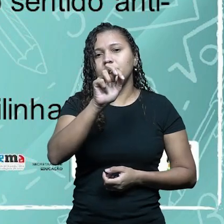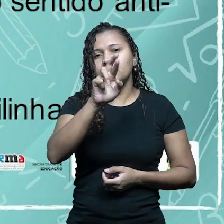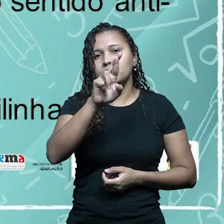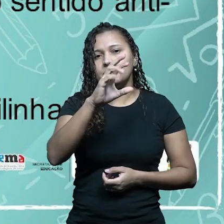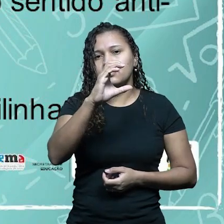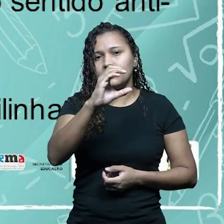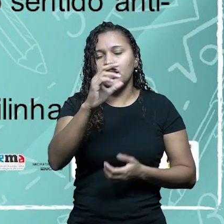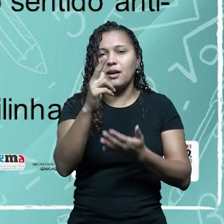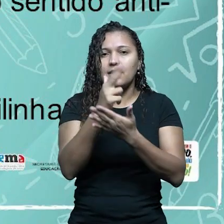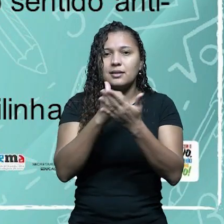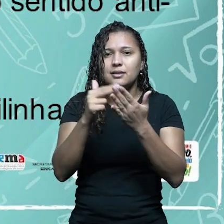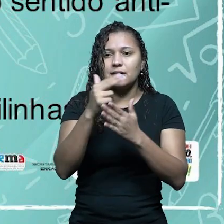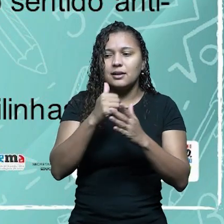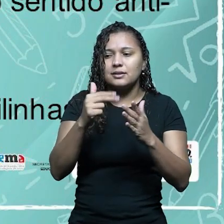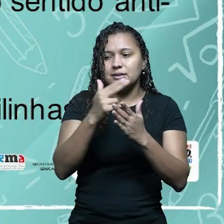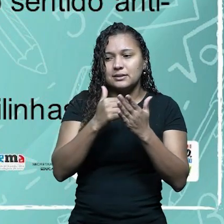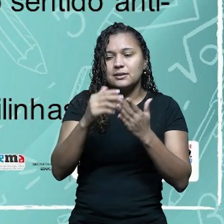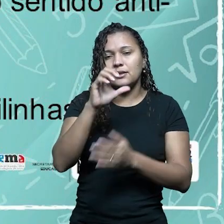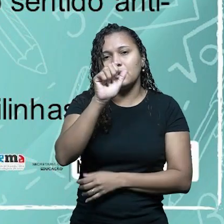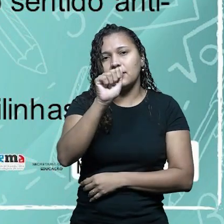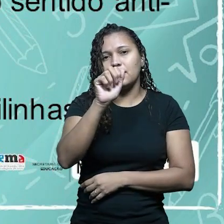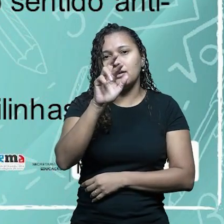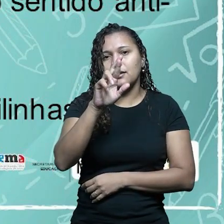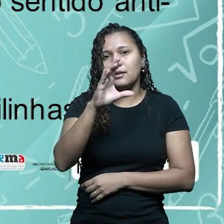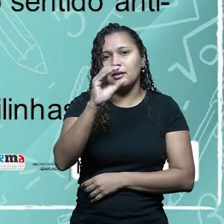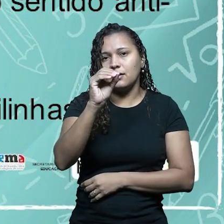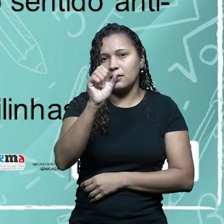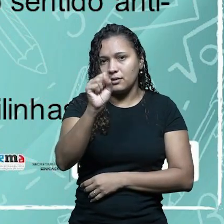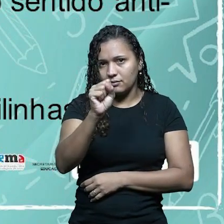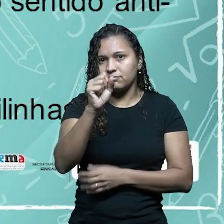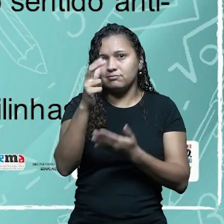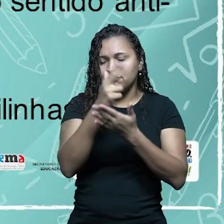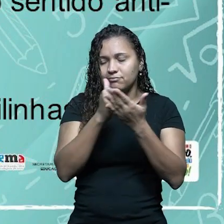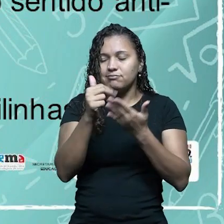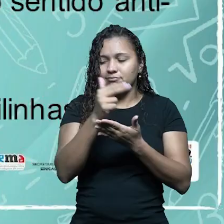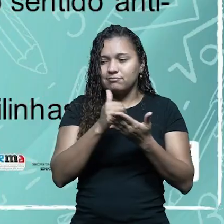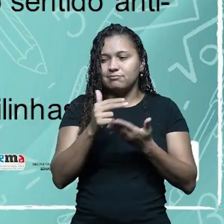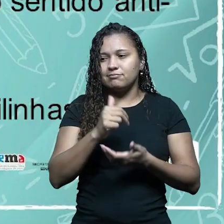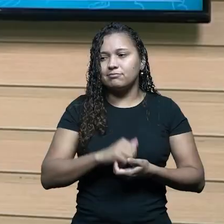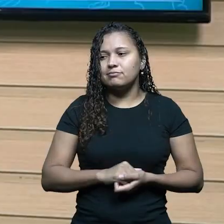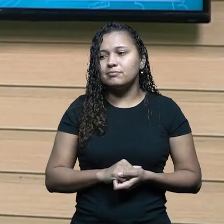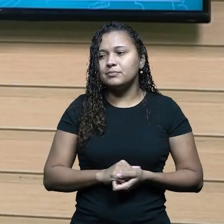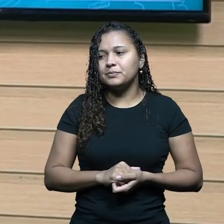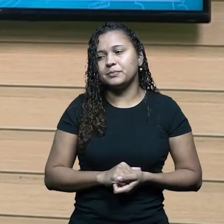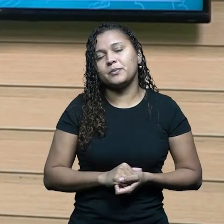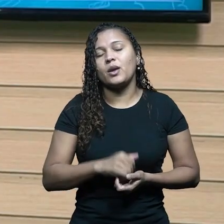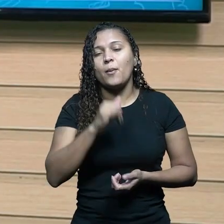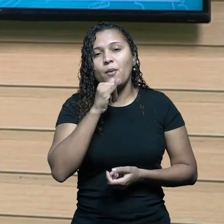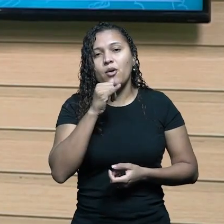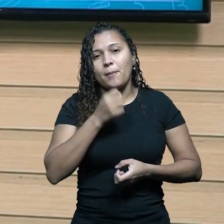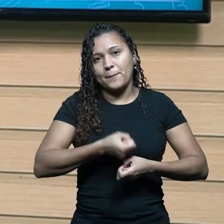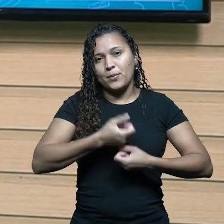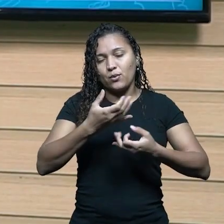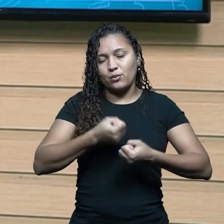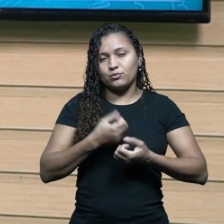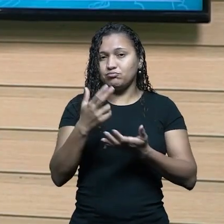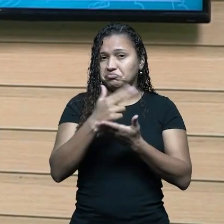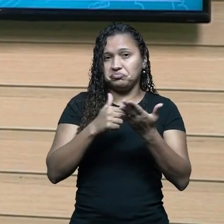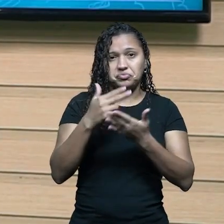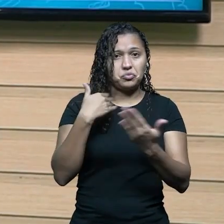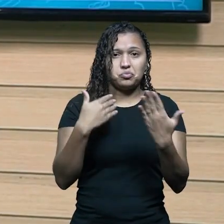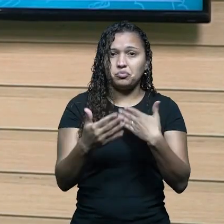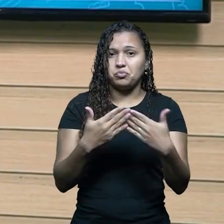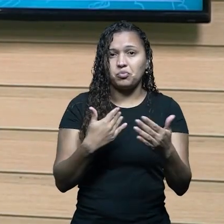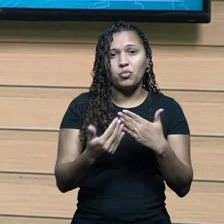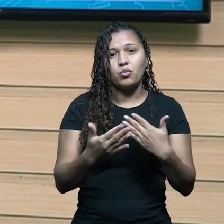sempre considerar o sentido anti-horário para o desenho dos arcos. Na produção de um desenho,